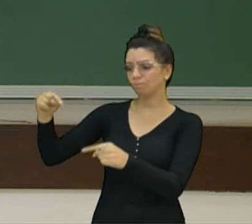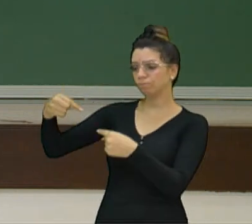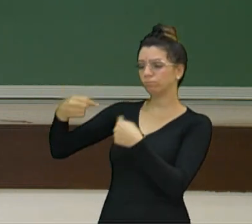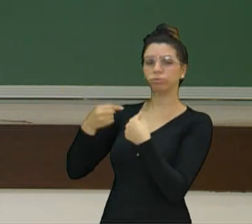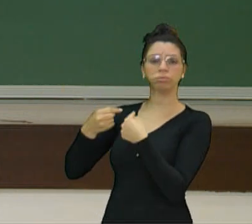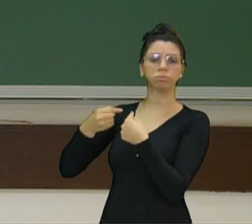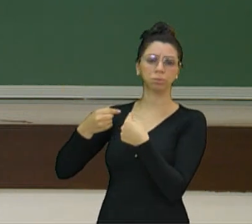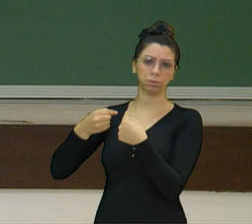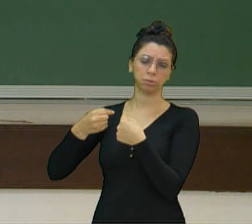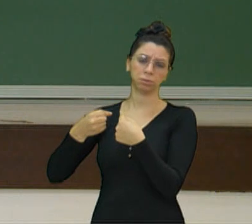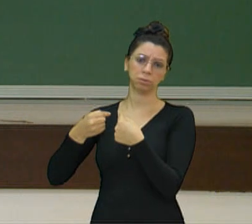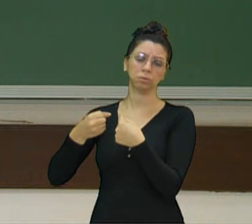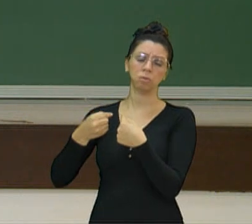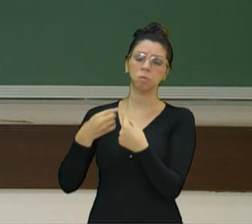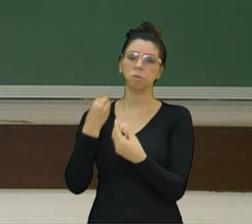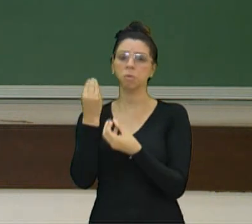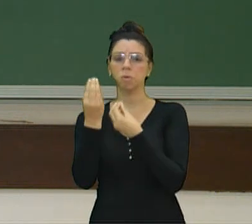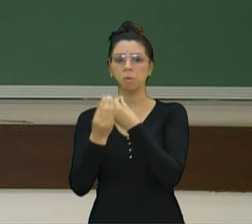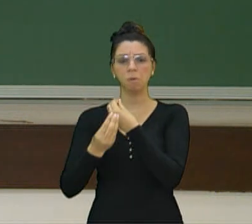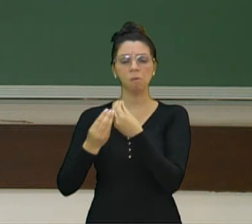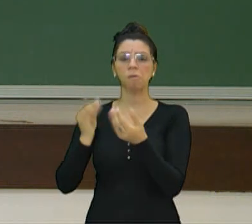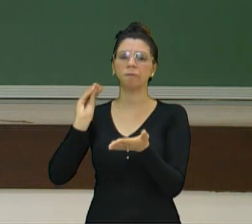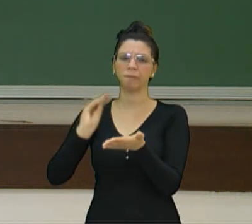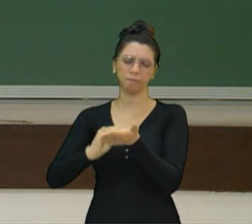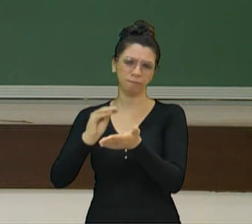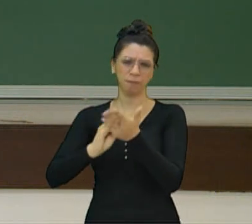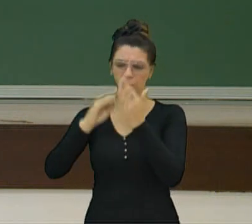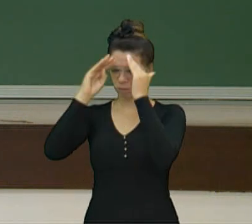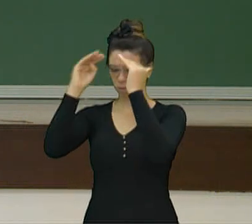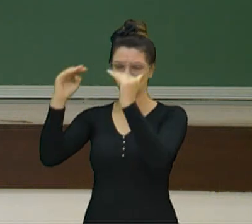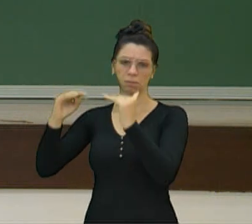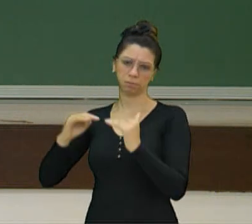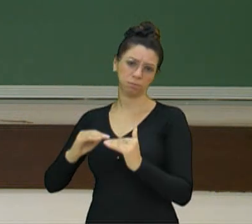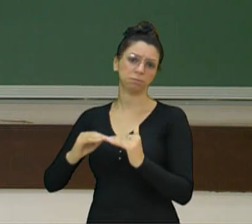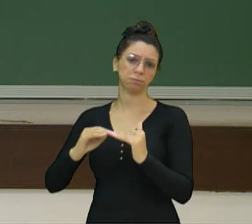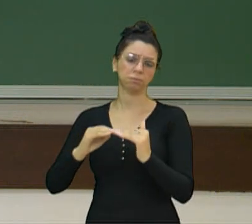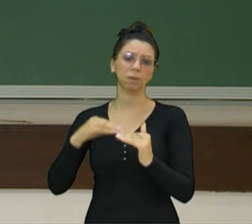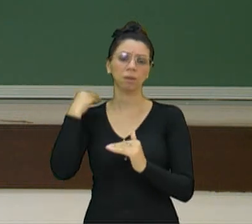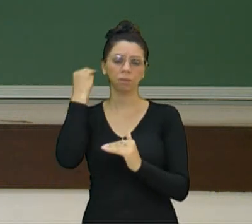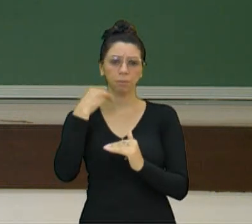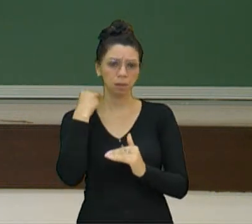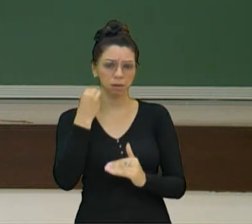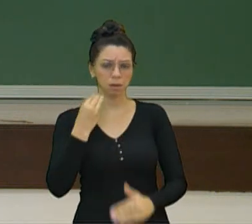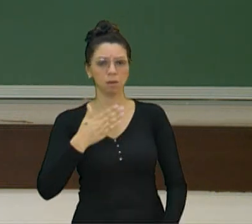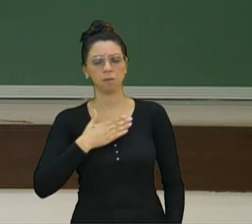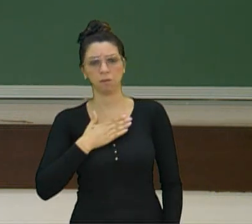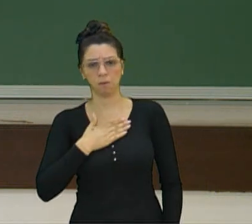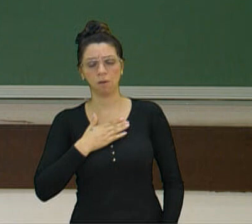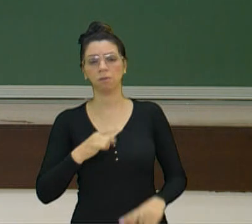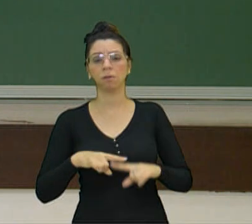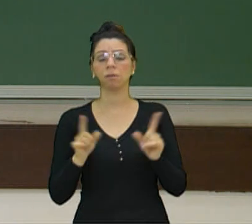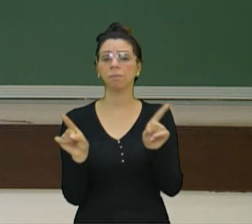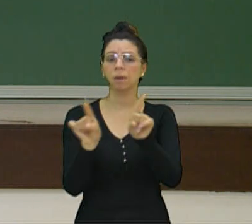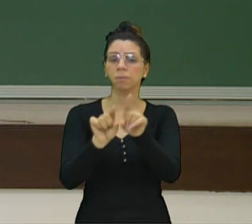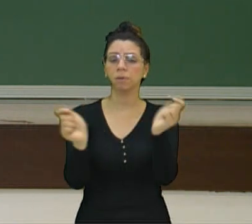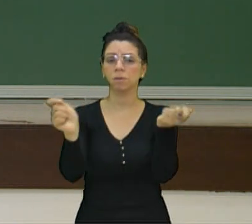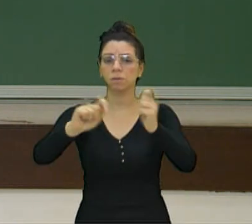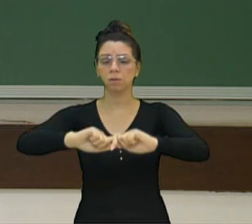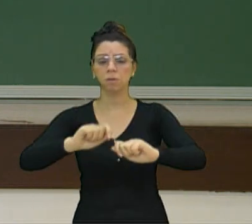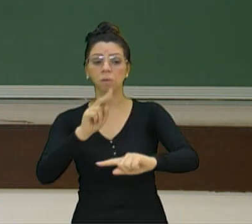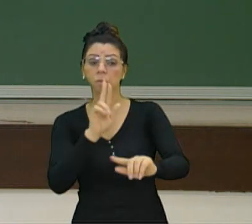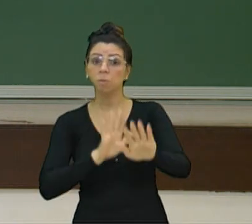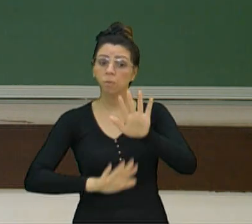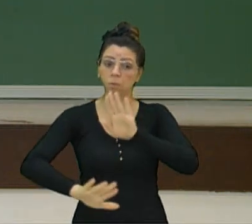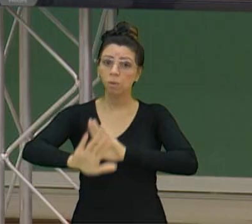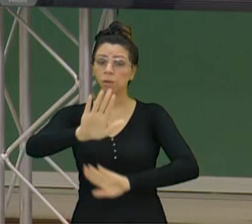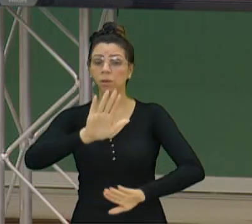ou trata de alguma forma ruim a experiência que nós temos, a gente também precisa ter esse cuidado para